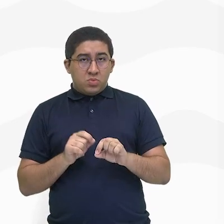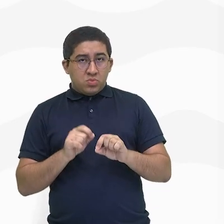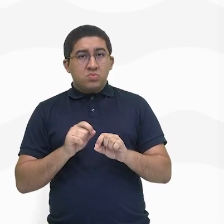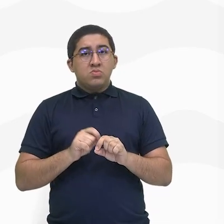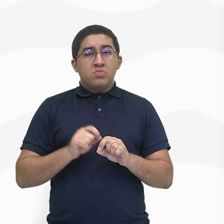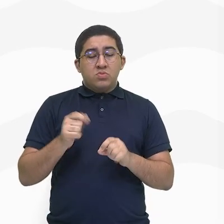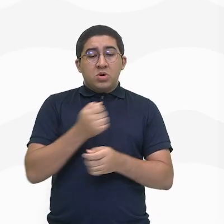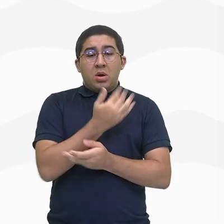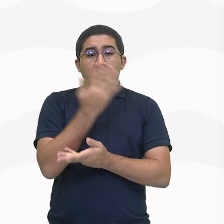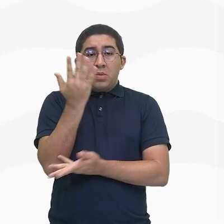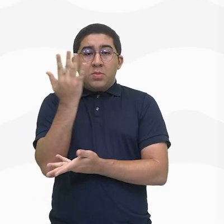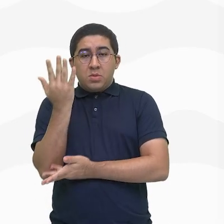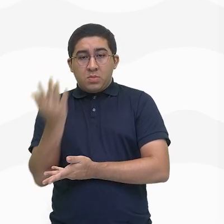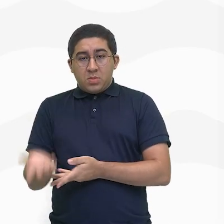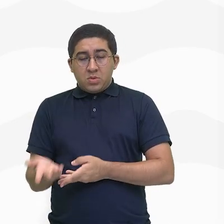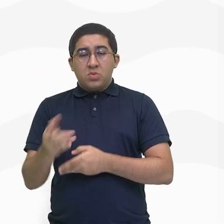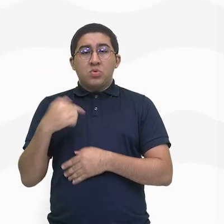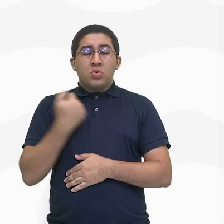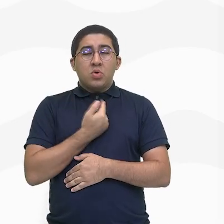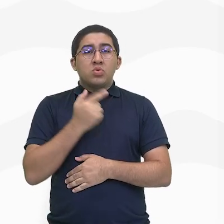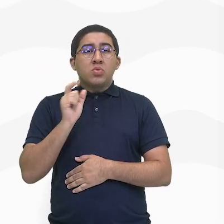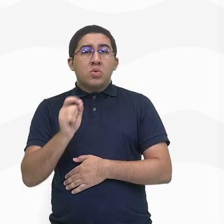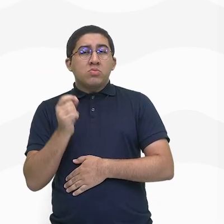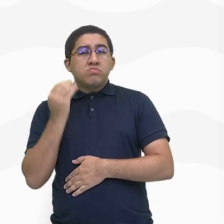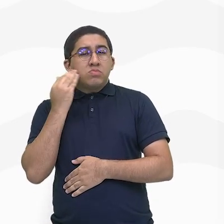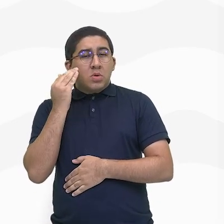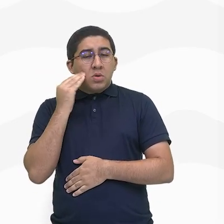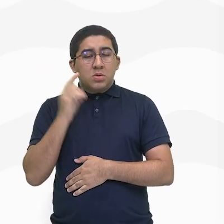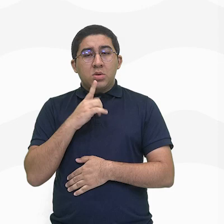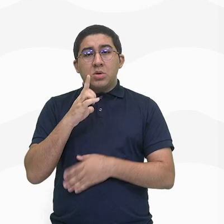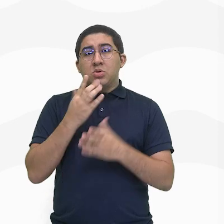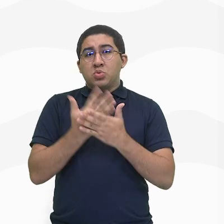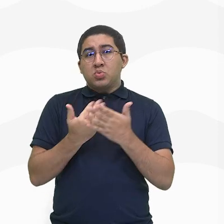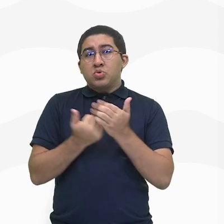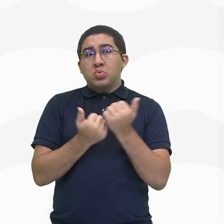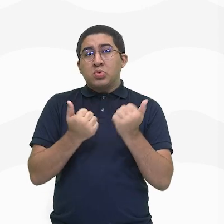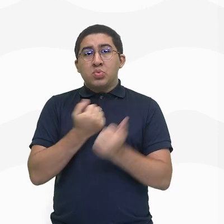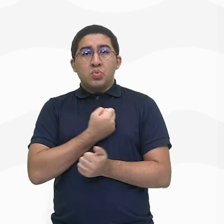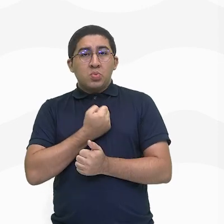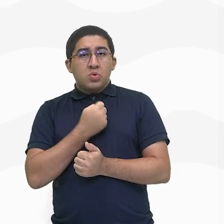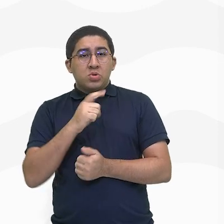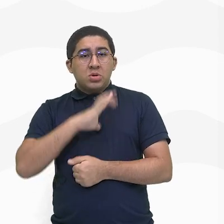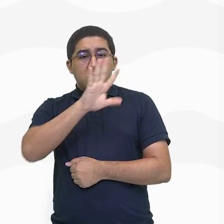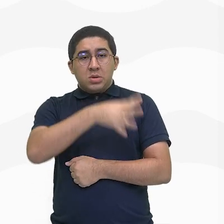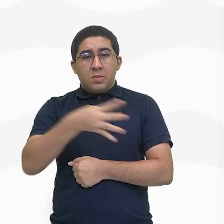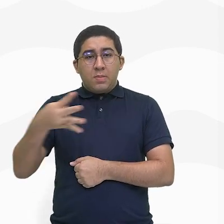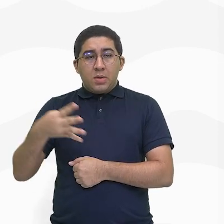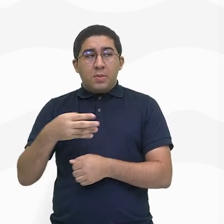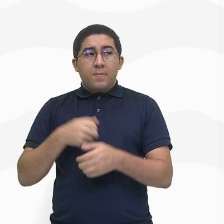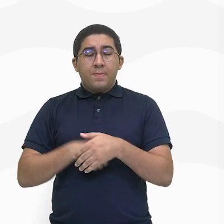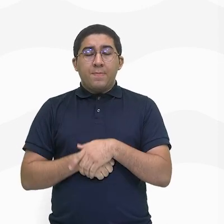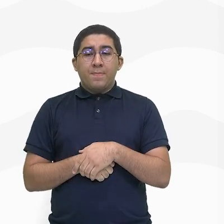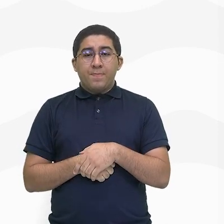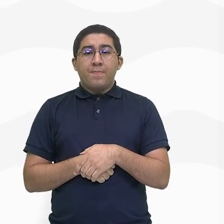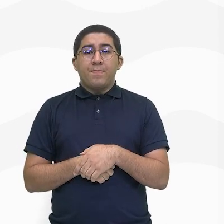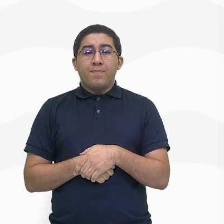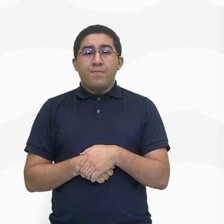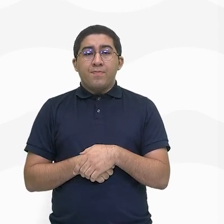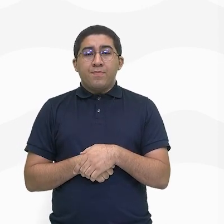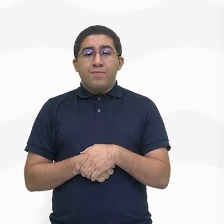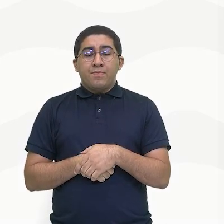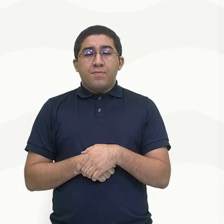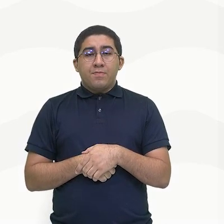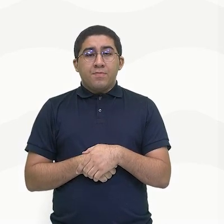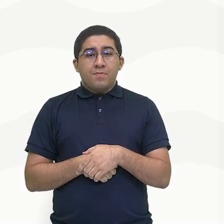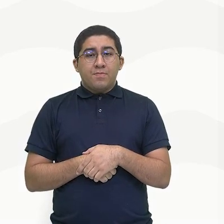desmatamento, na área desmatada, nós vamos então lá substituir os valores que estavam na nossa tabela. Na nossa tabela estava indicado